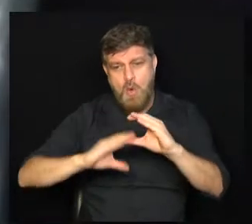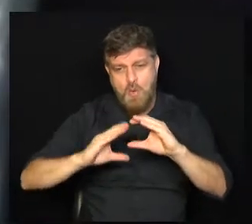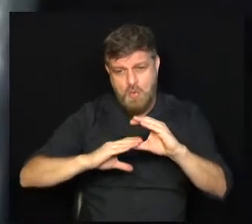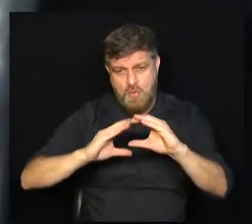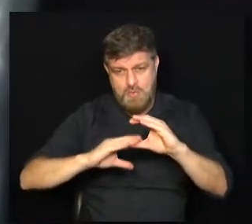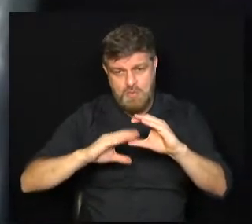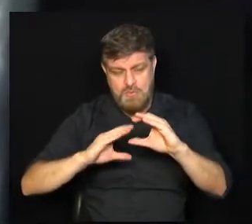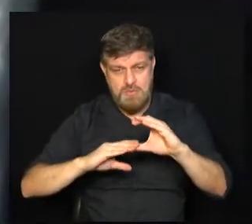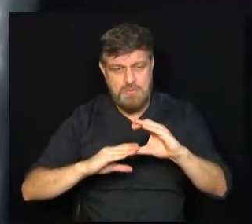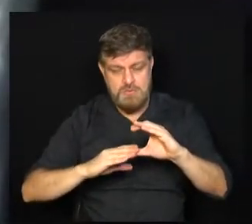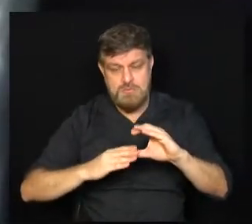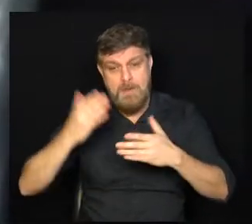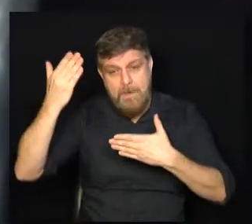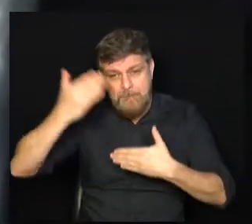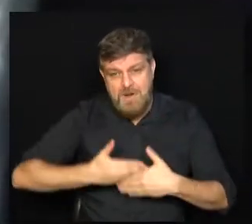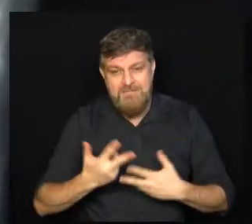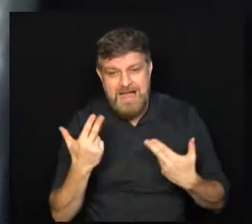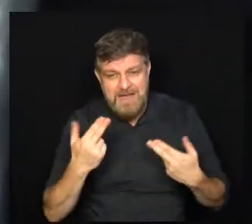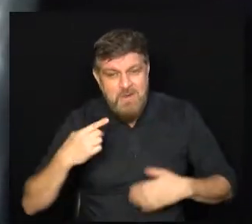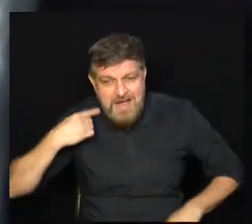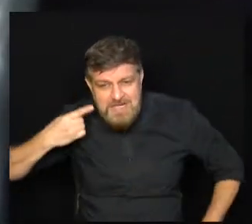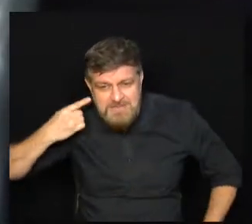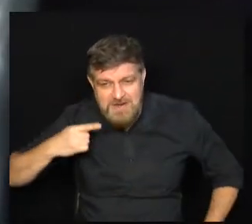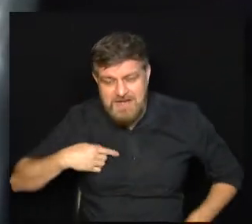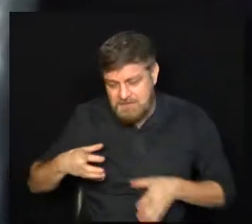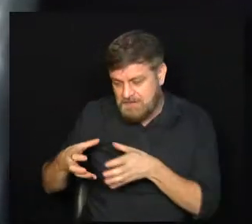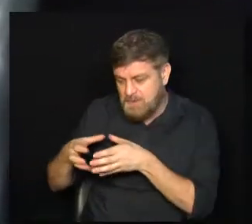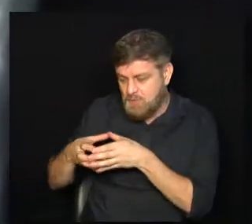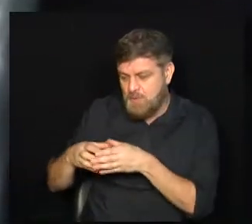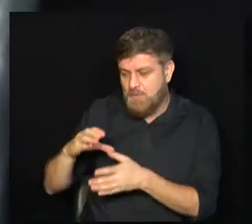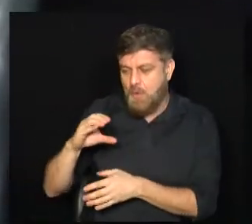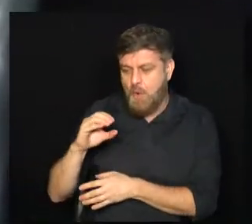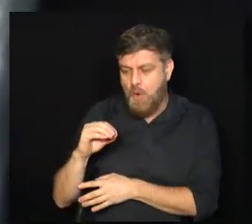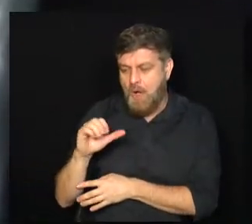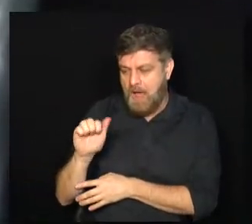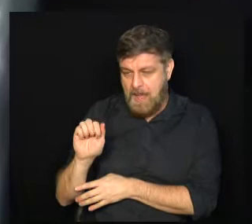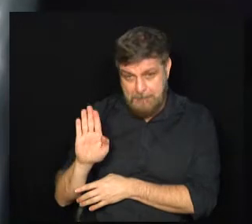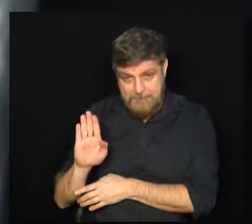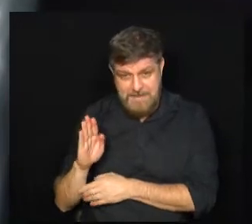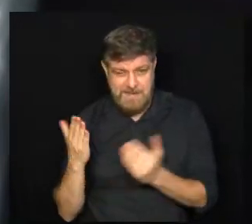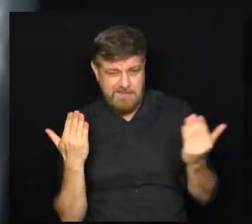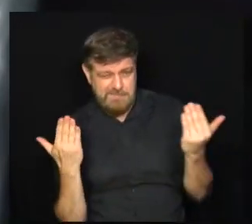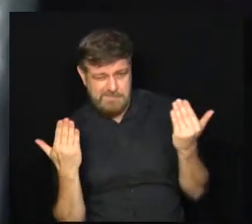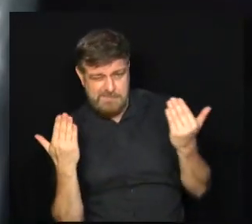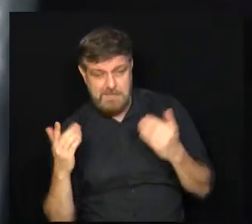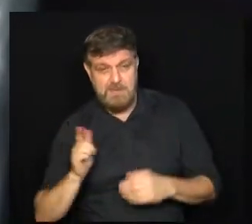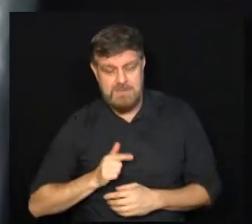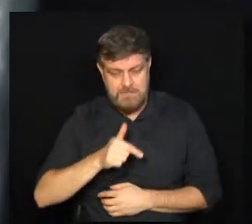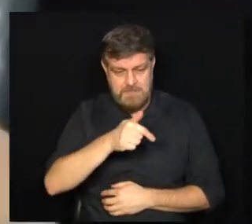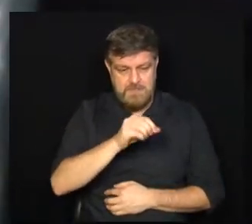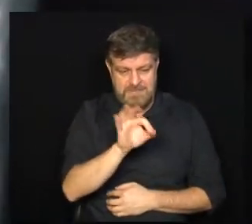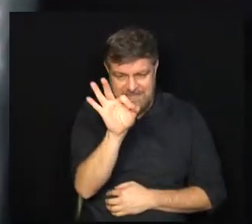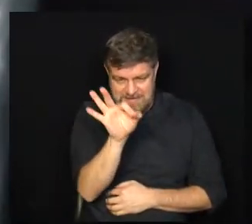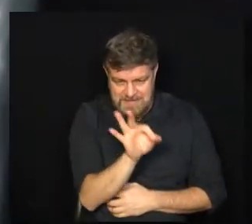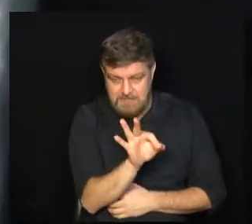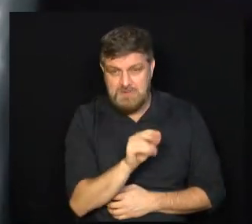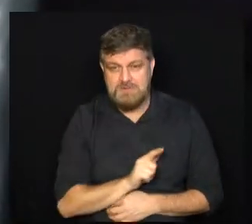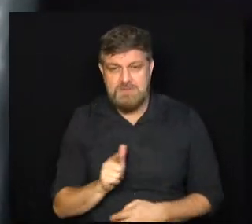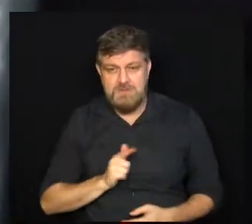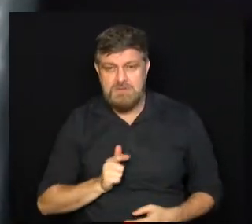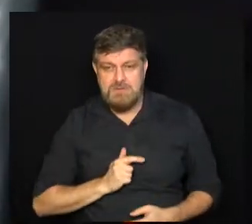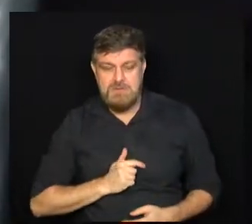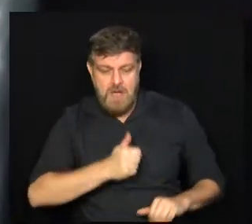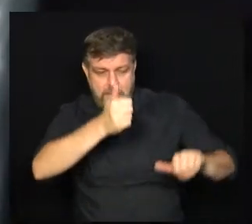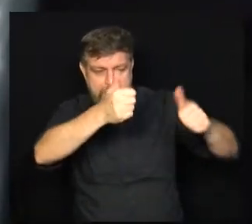OAB, né? Aí ele precisa ter um aproveitamento de 70%, então uma banca com